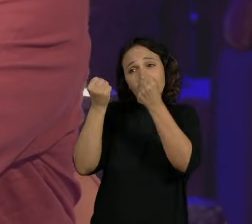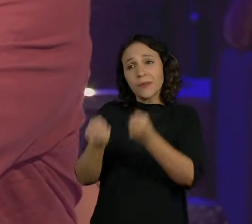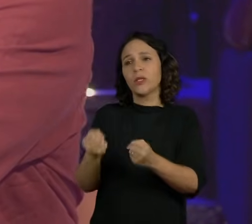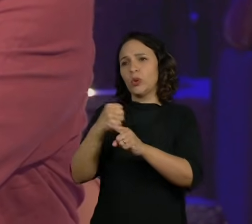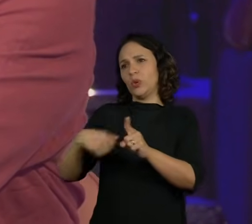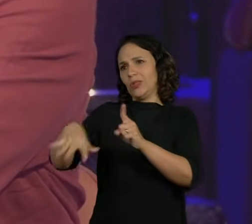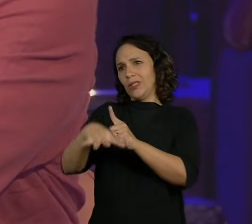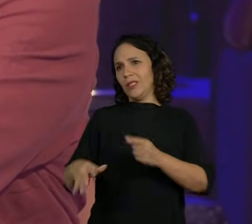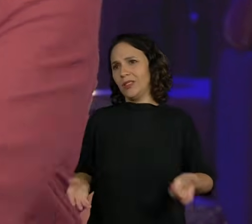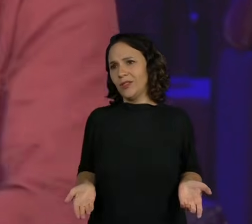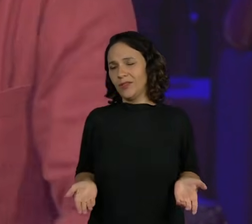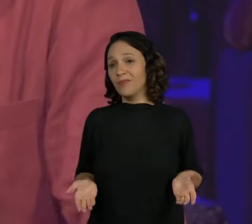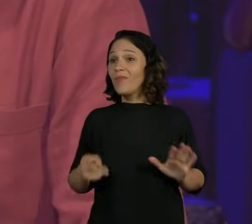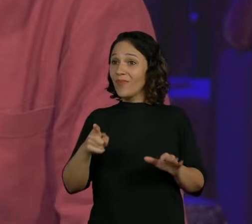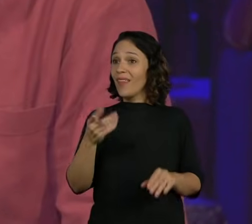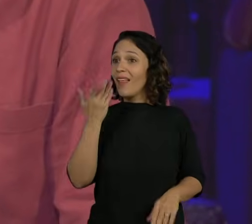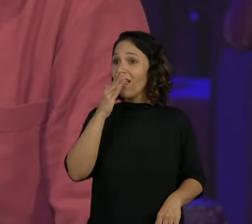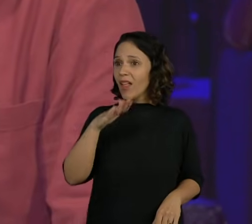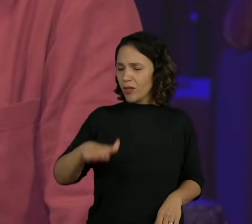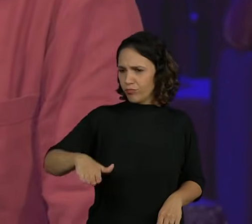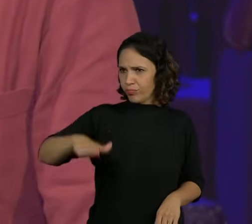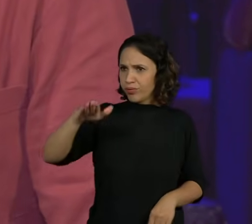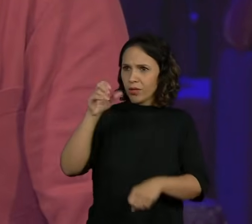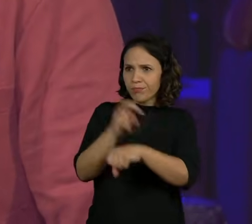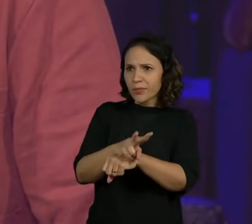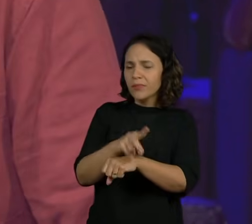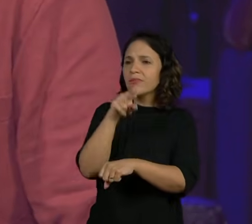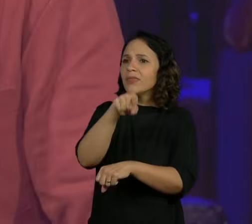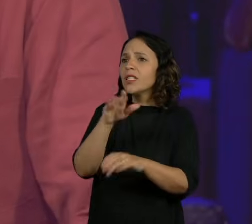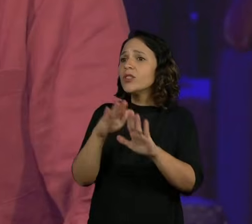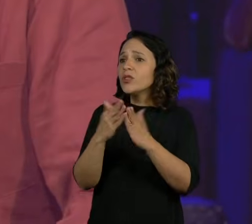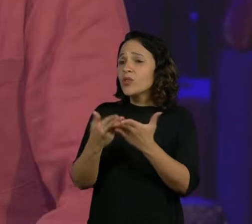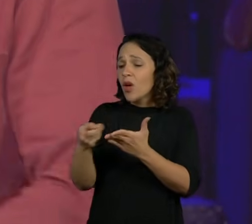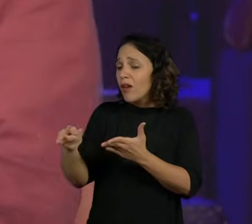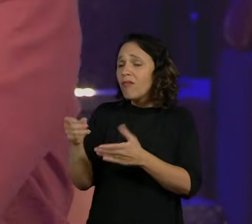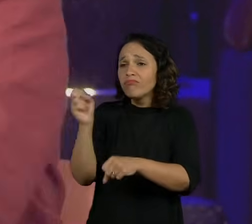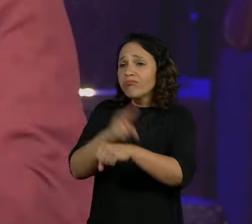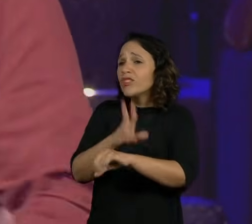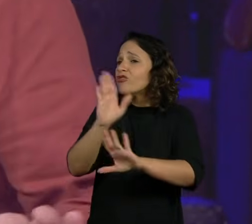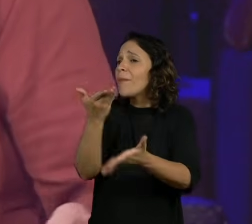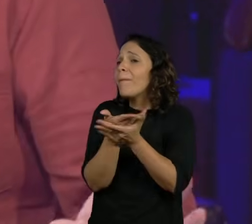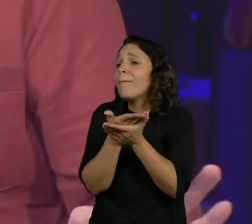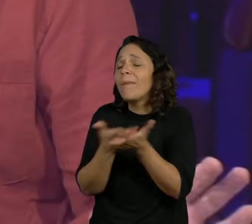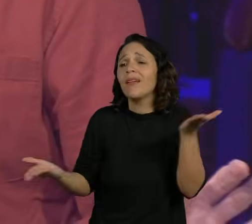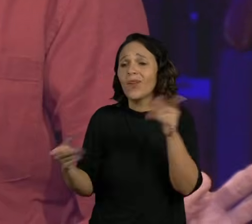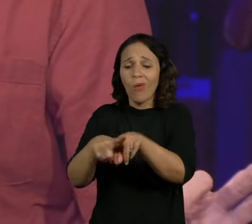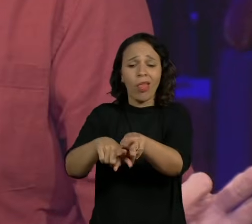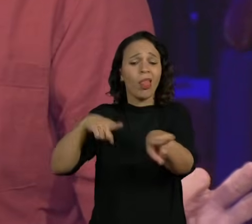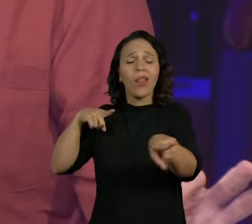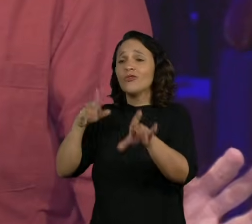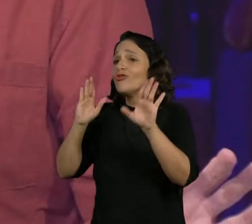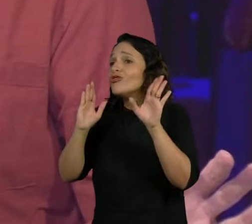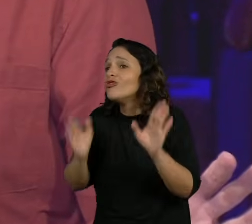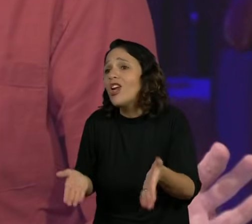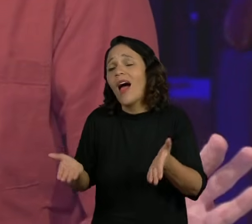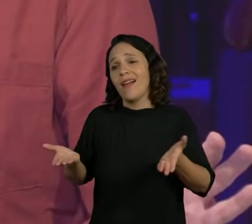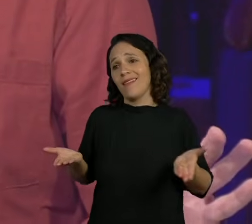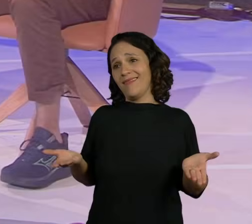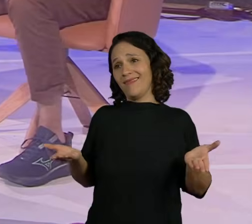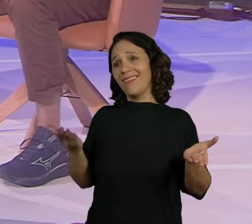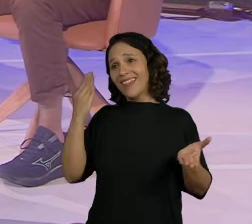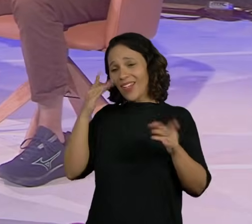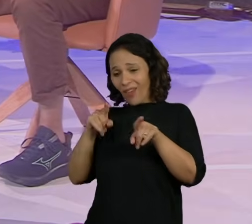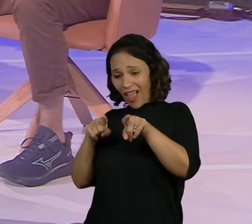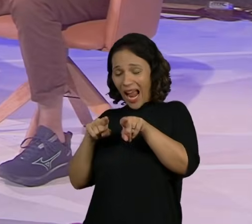Aí essa criança vai chegar com 5 anos na escola como perdedora. Não tem jeito que ela ganhe.